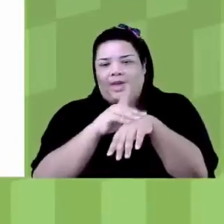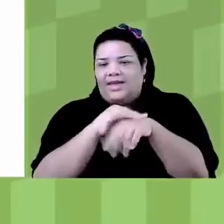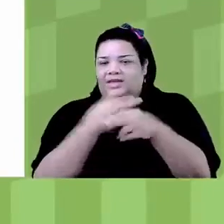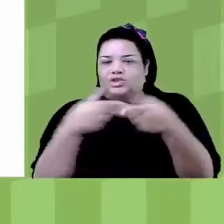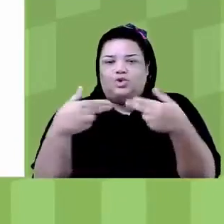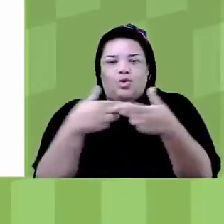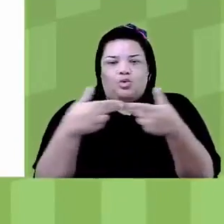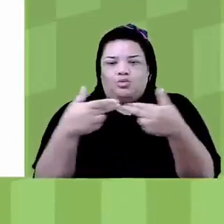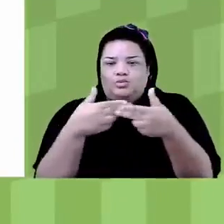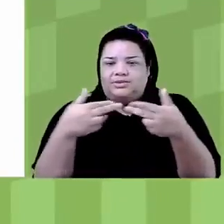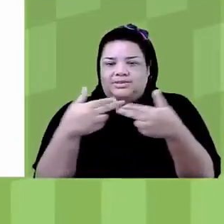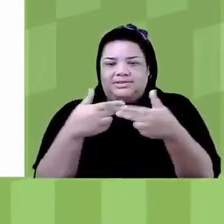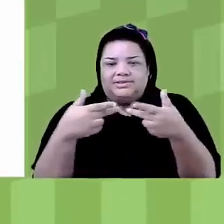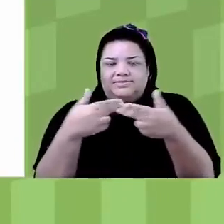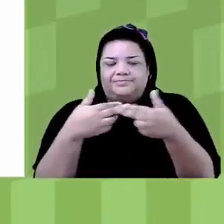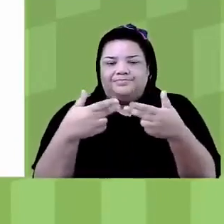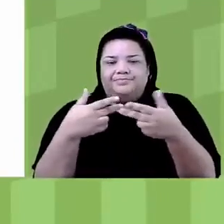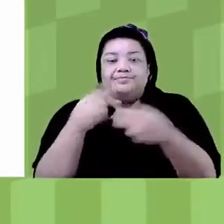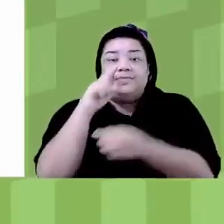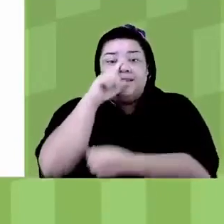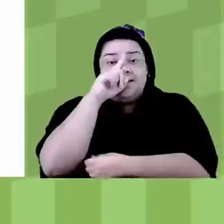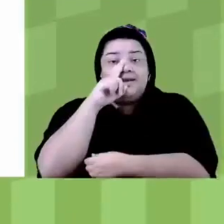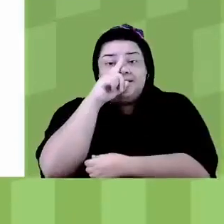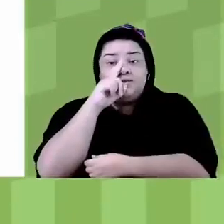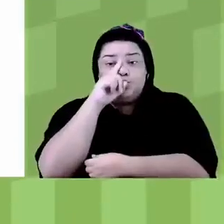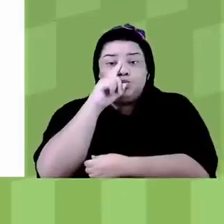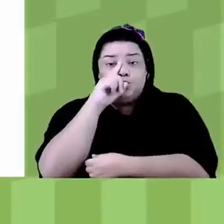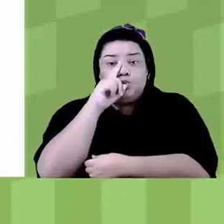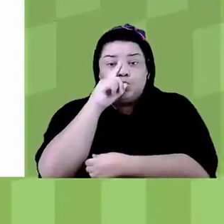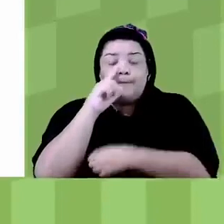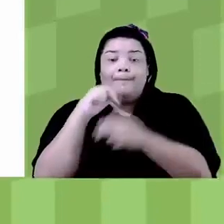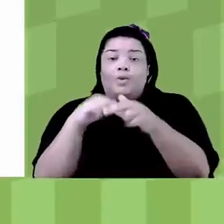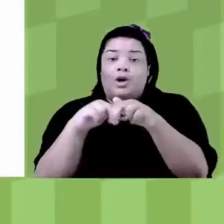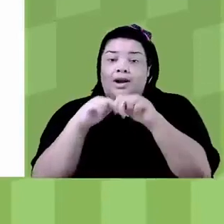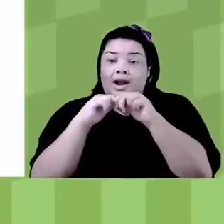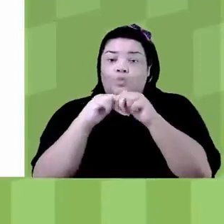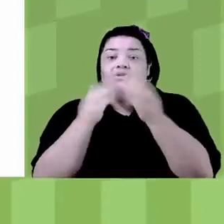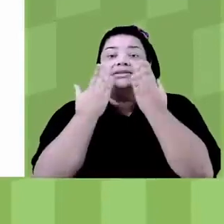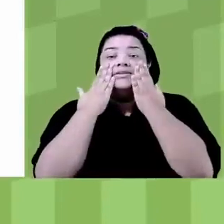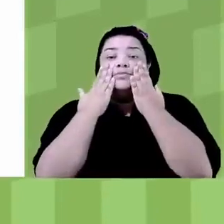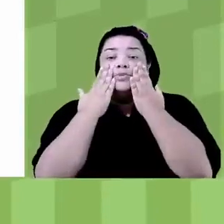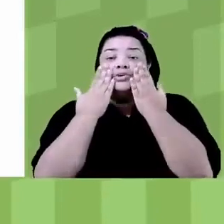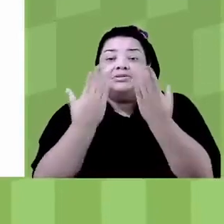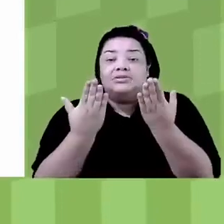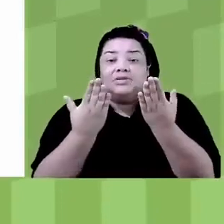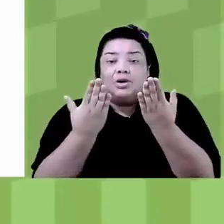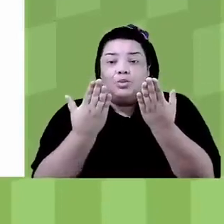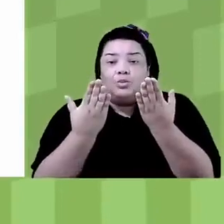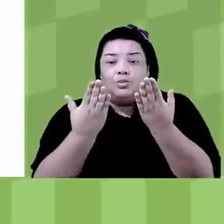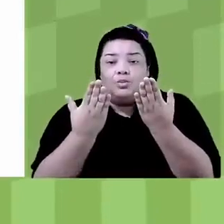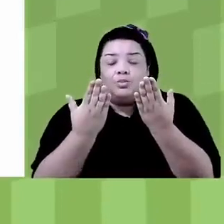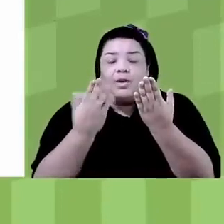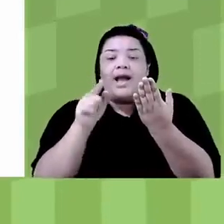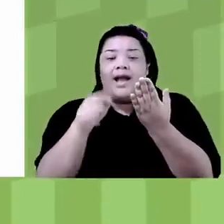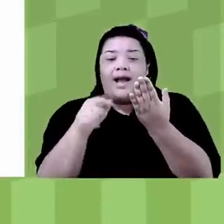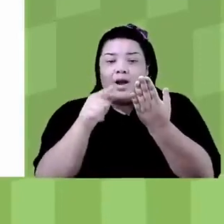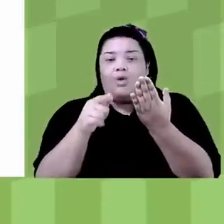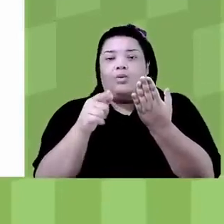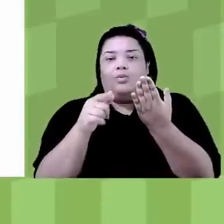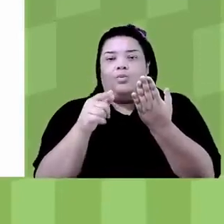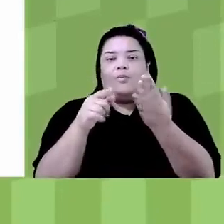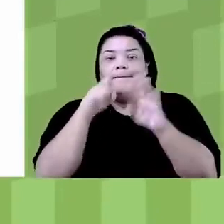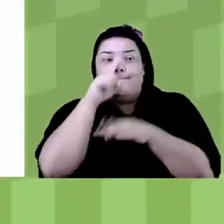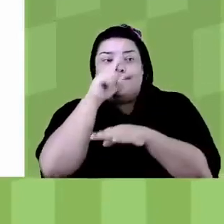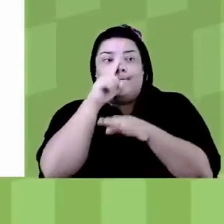o risco, além dos perigos, deriva da existência de uma exposição a esse perigo. Por exemplo,